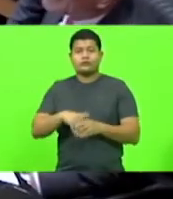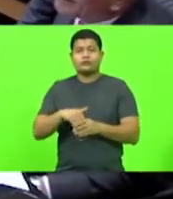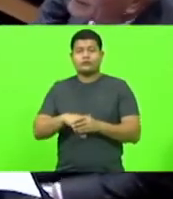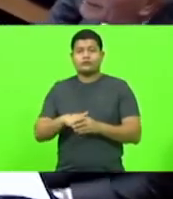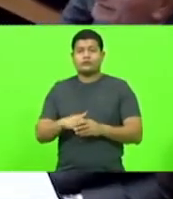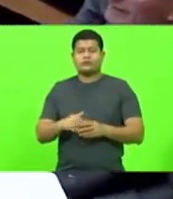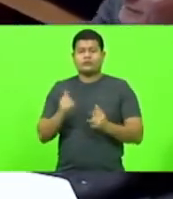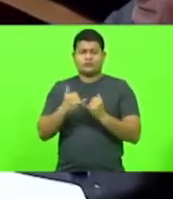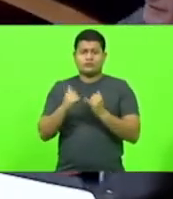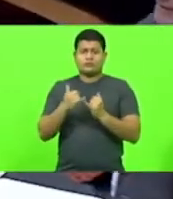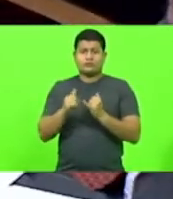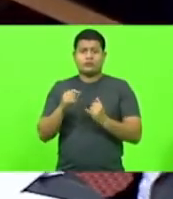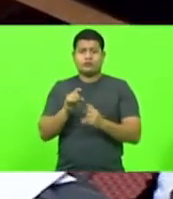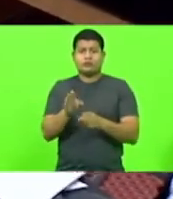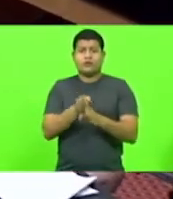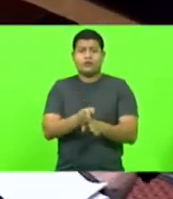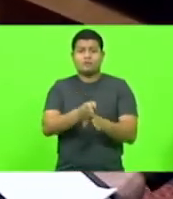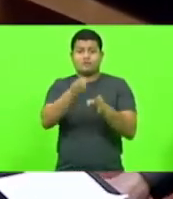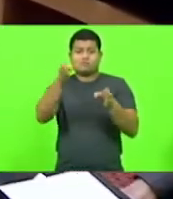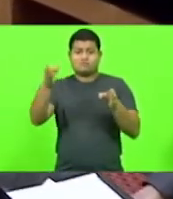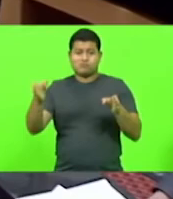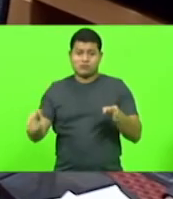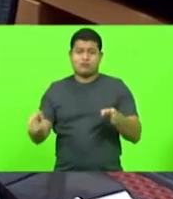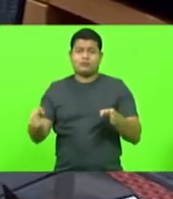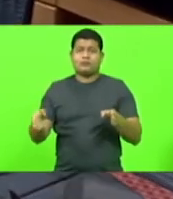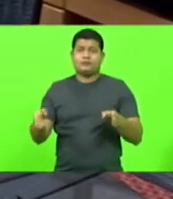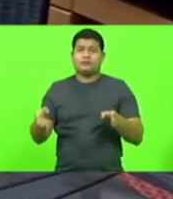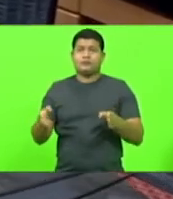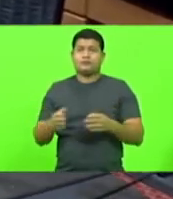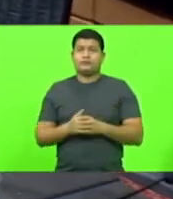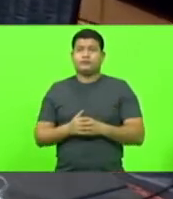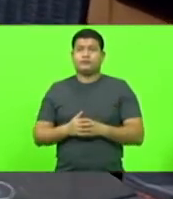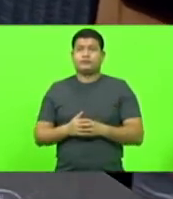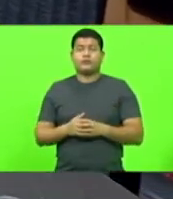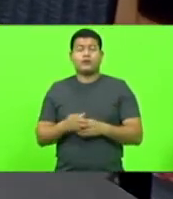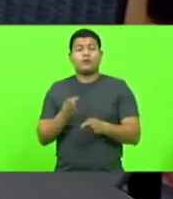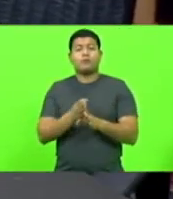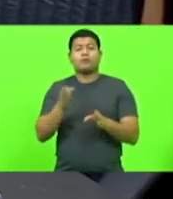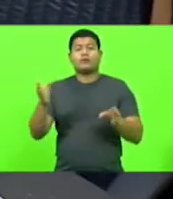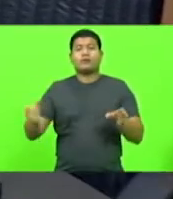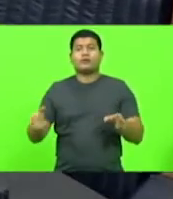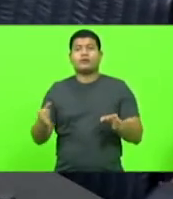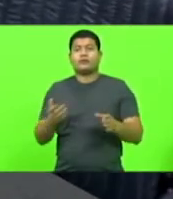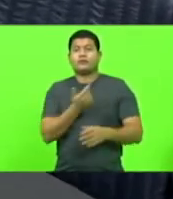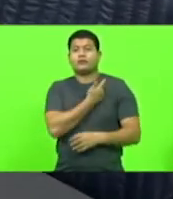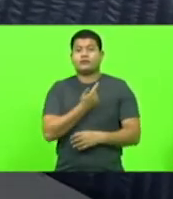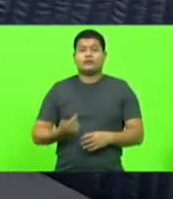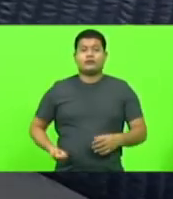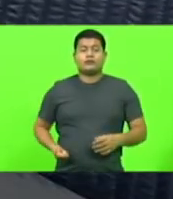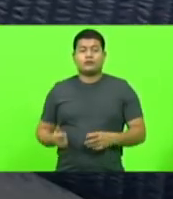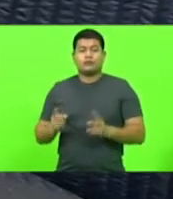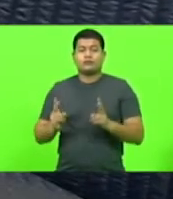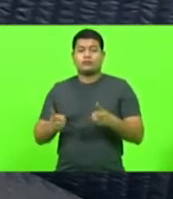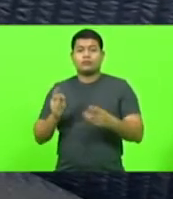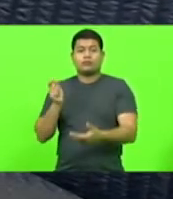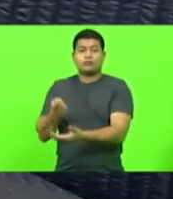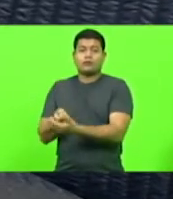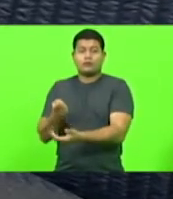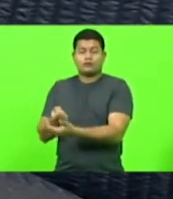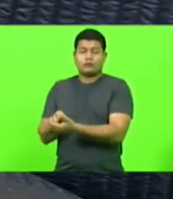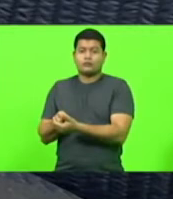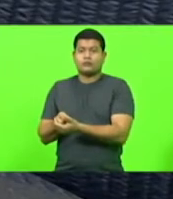ela apenas prorroga Oi e o prazo para que o governo possa continuar pagando